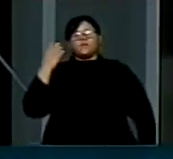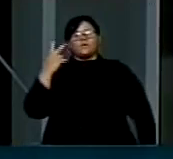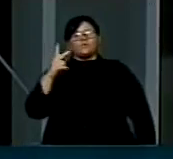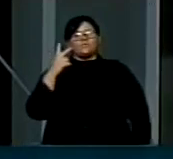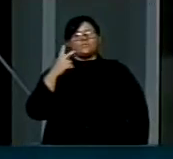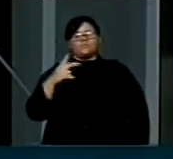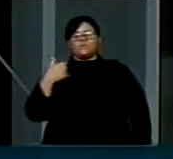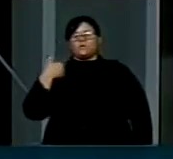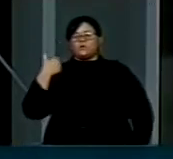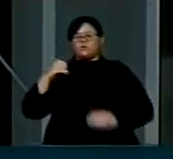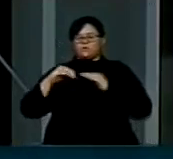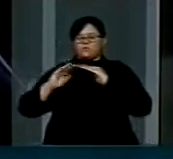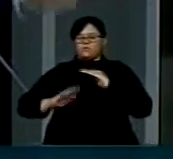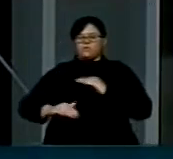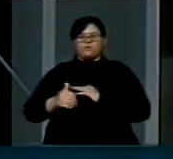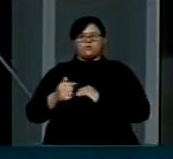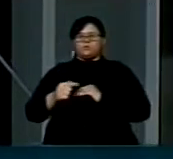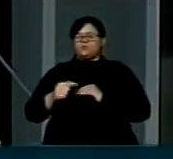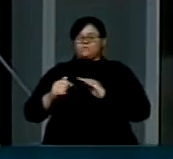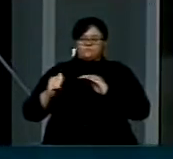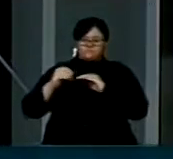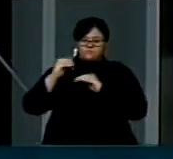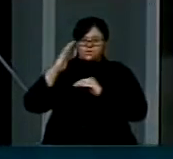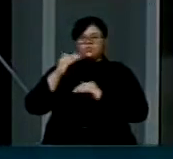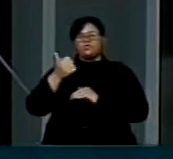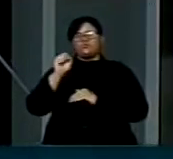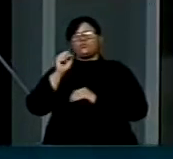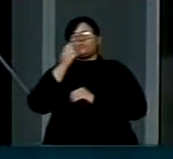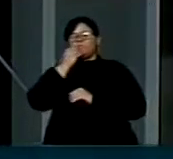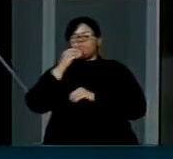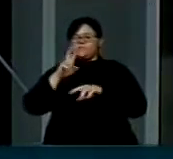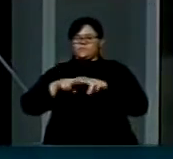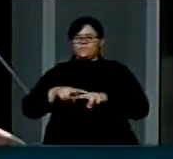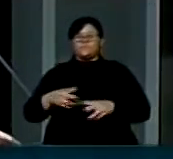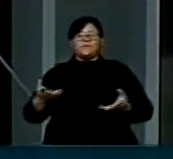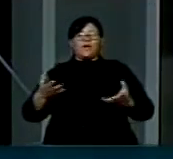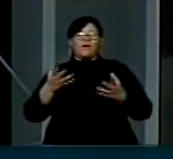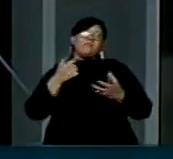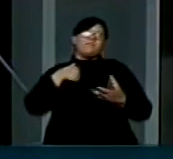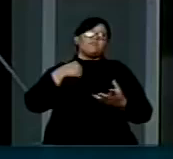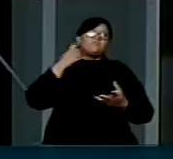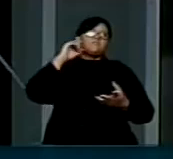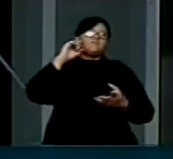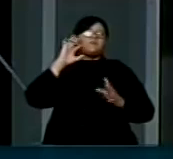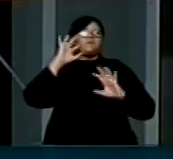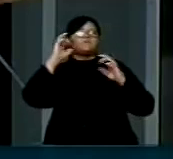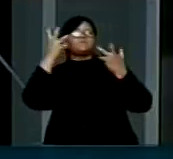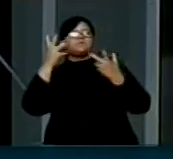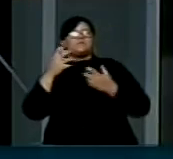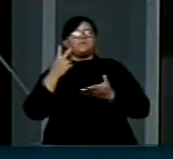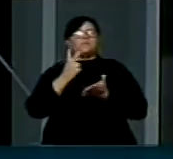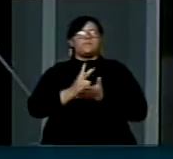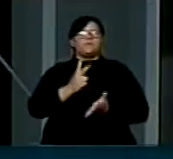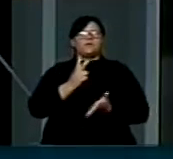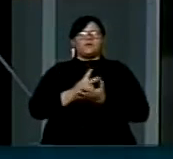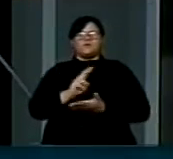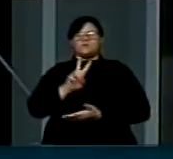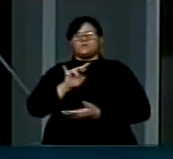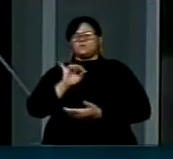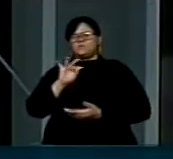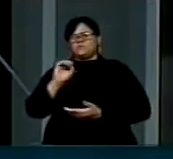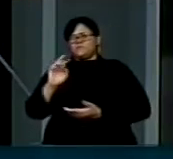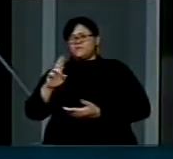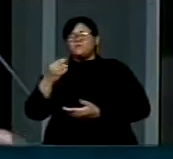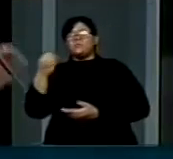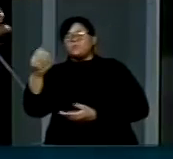de menoridade e a sua condição de imputabilidade, e decidiu, mesmo o Vitor